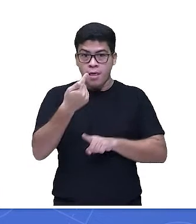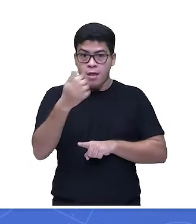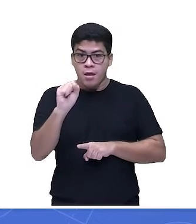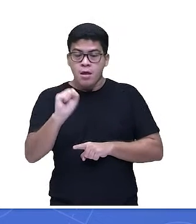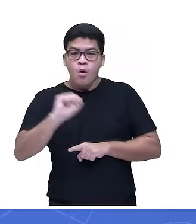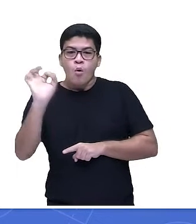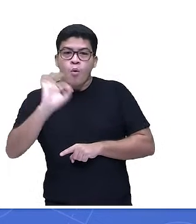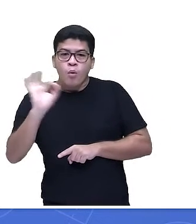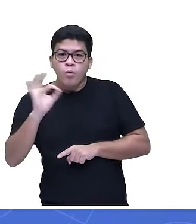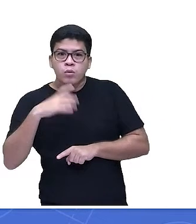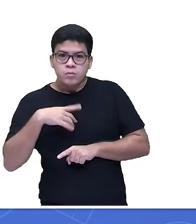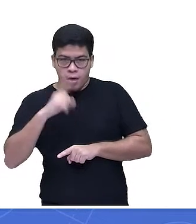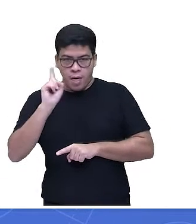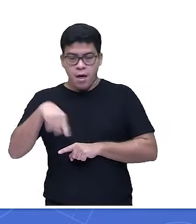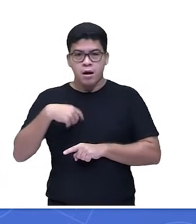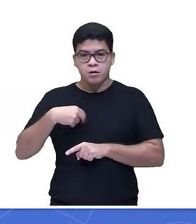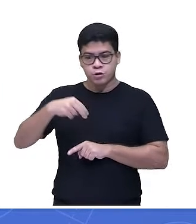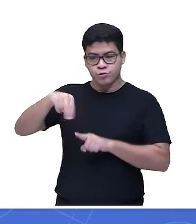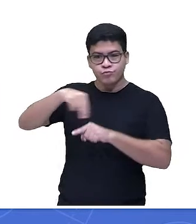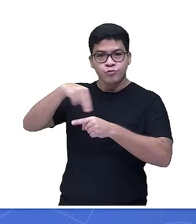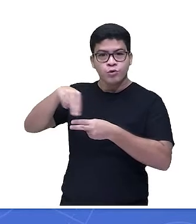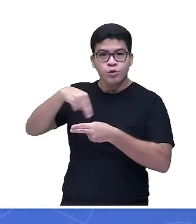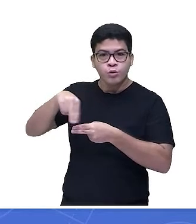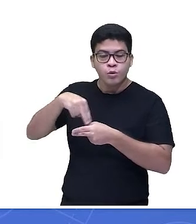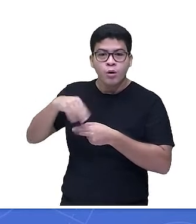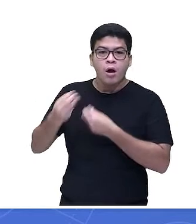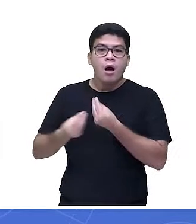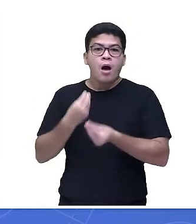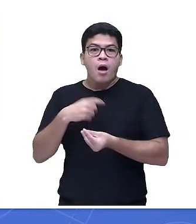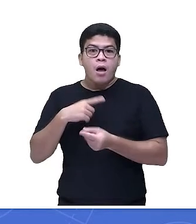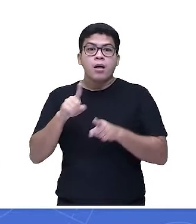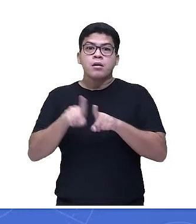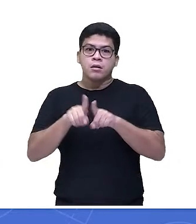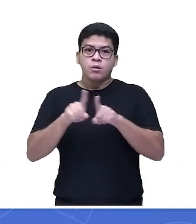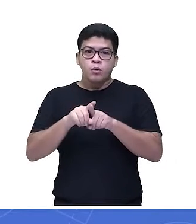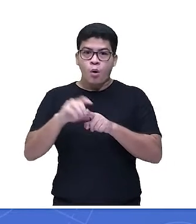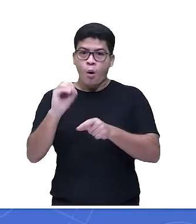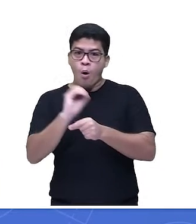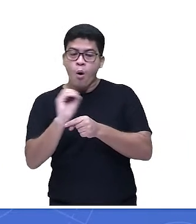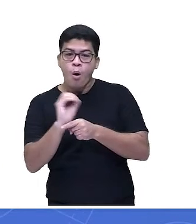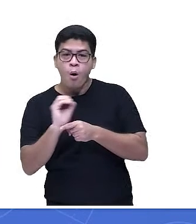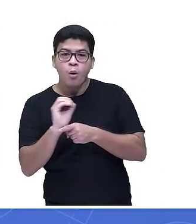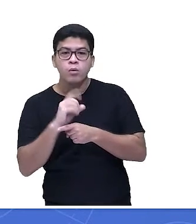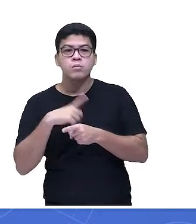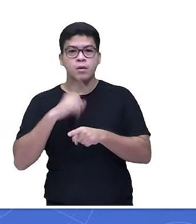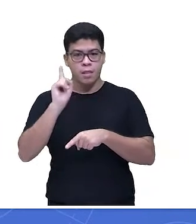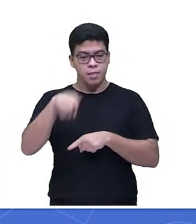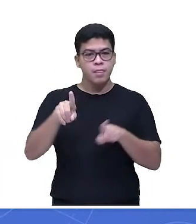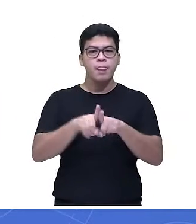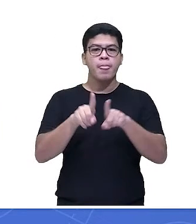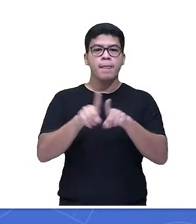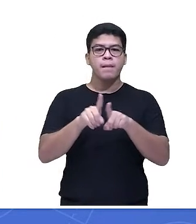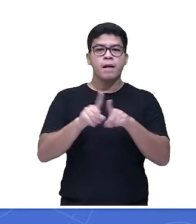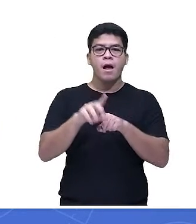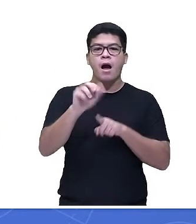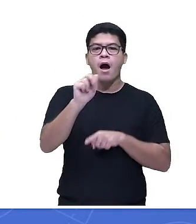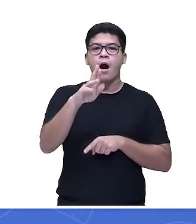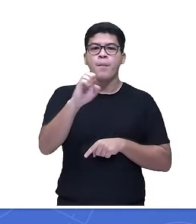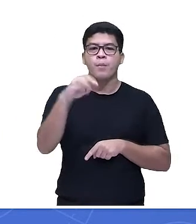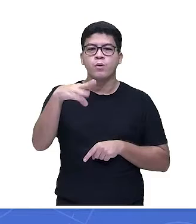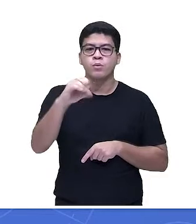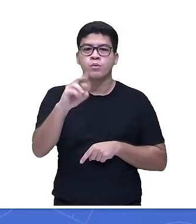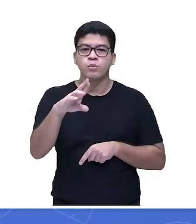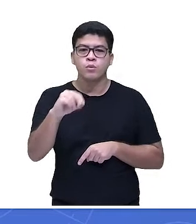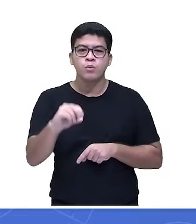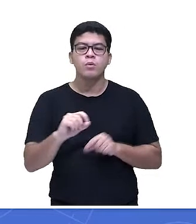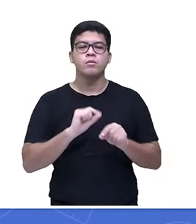78% é de gás nitrogênio, 21% de gás oxigênio e 1% de argônio. Um outro exemplo